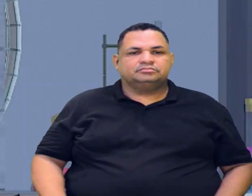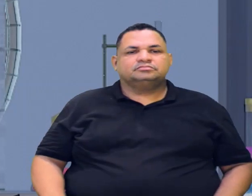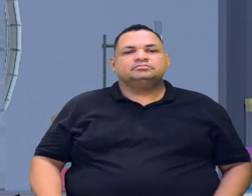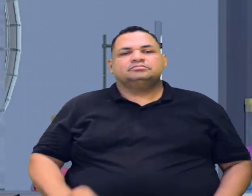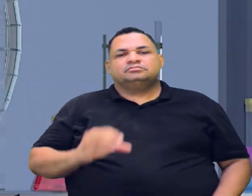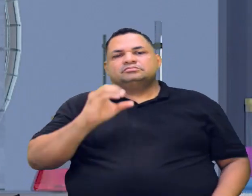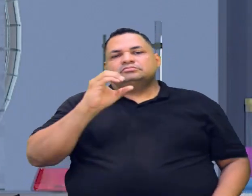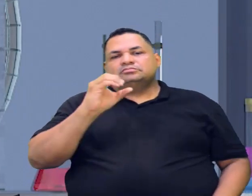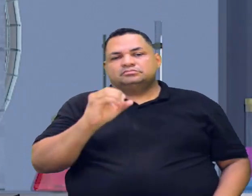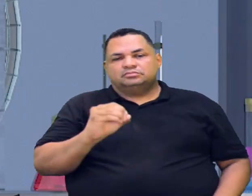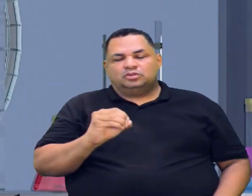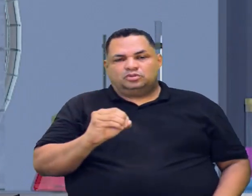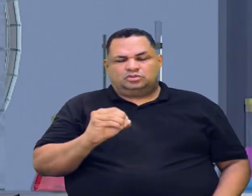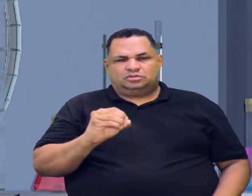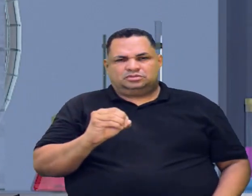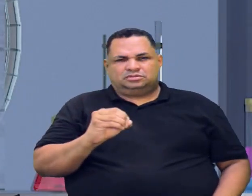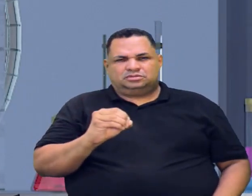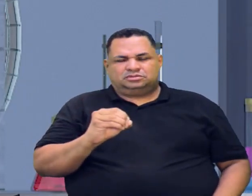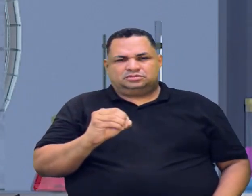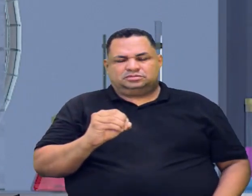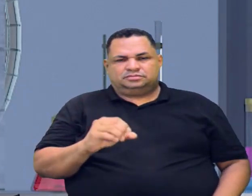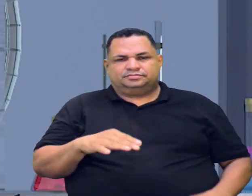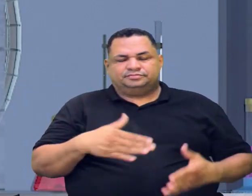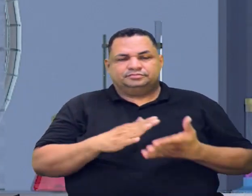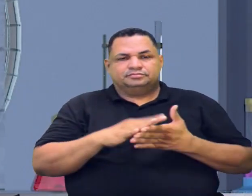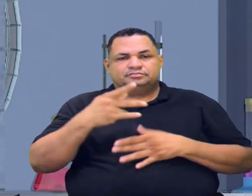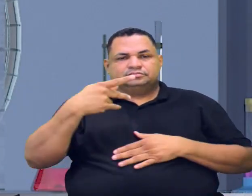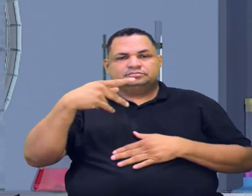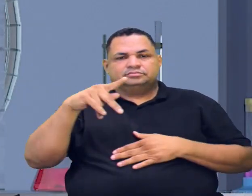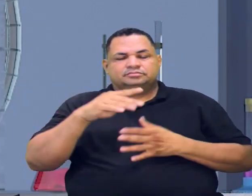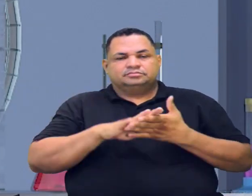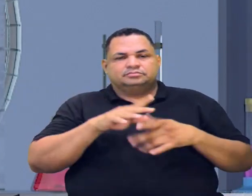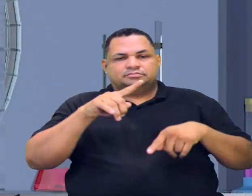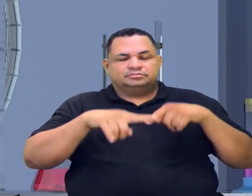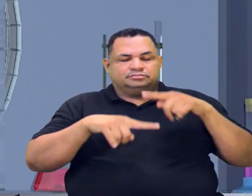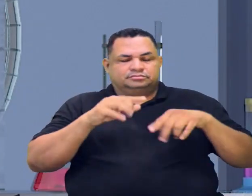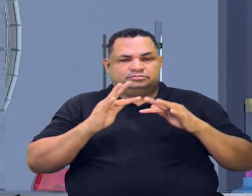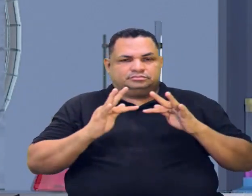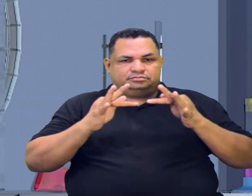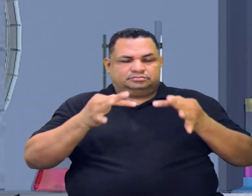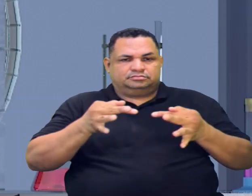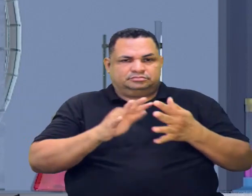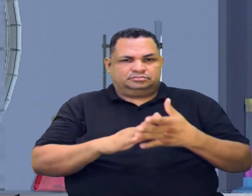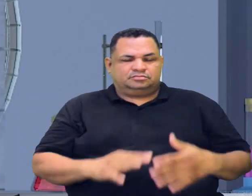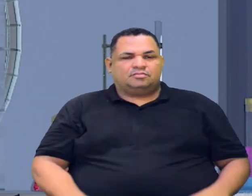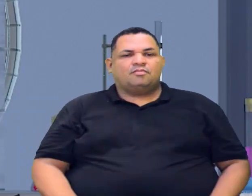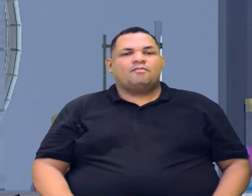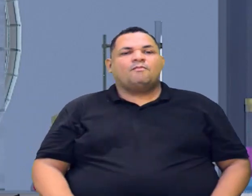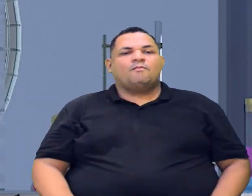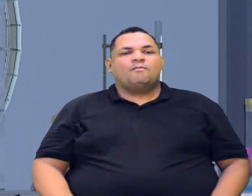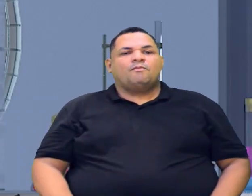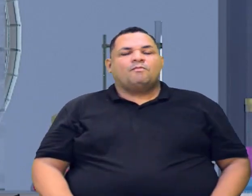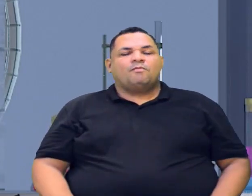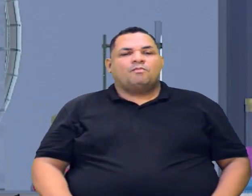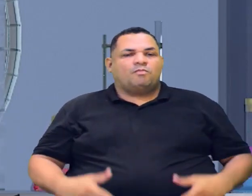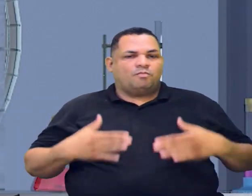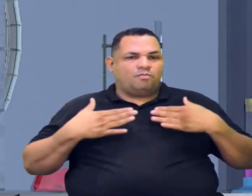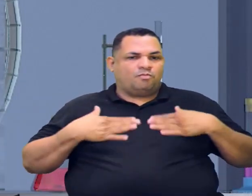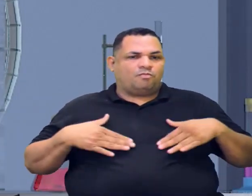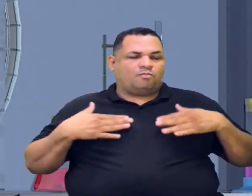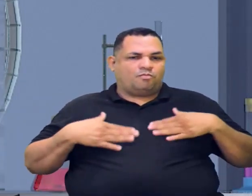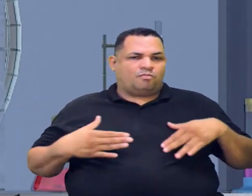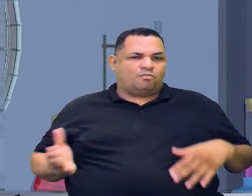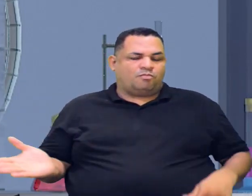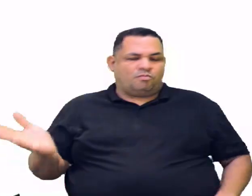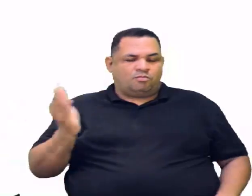oxidação total, aí o teu produto final é um ácido carboxílico. Tranquilo? Então